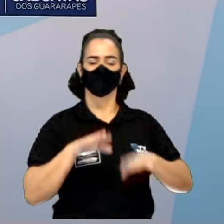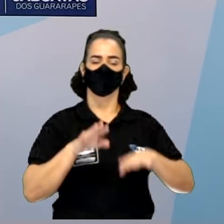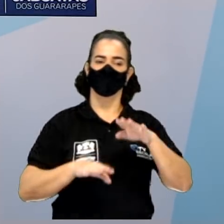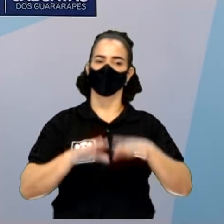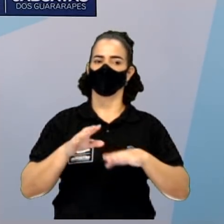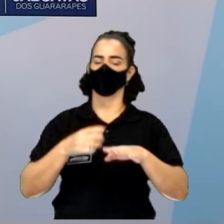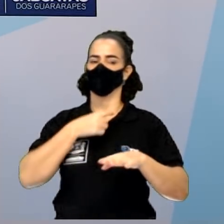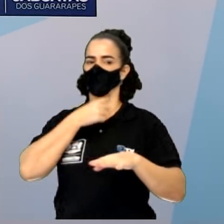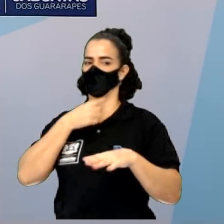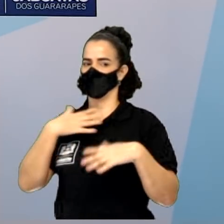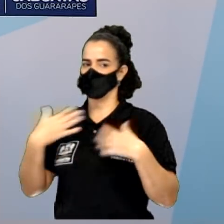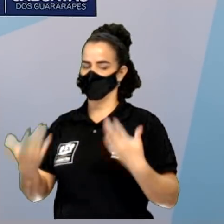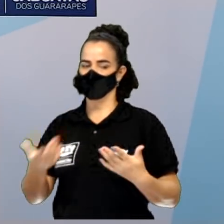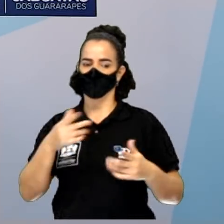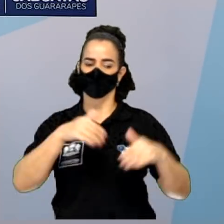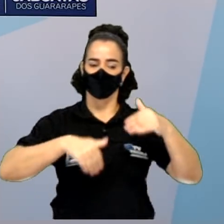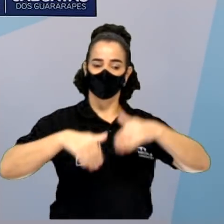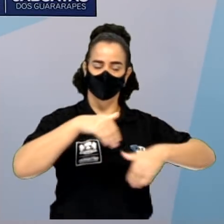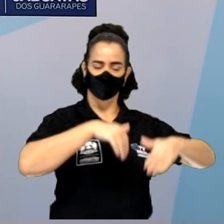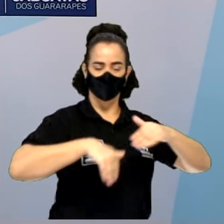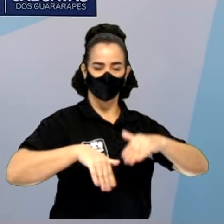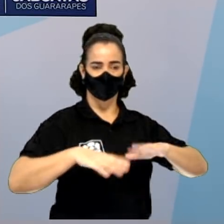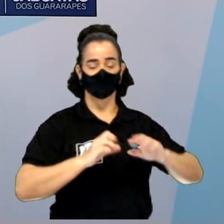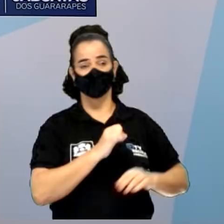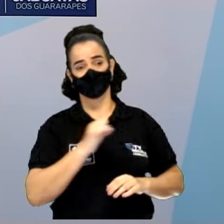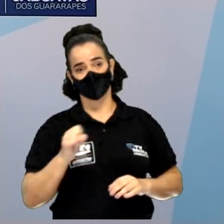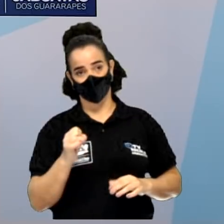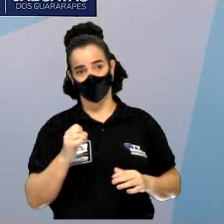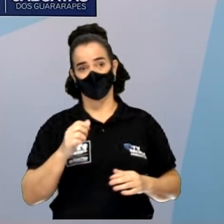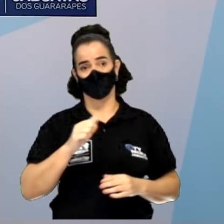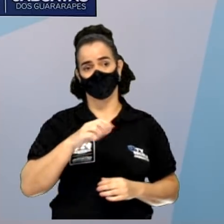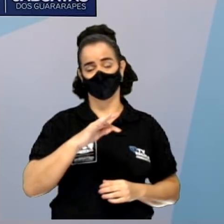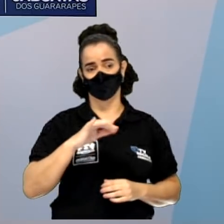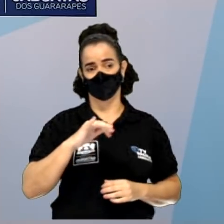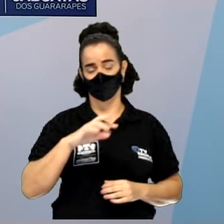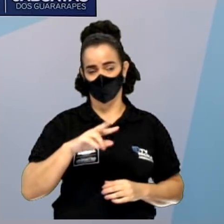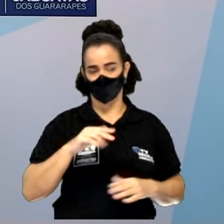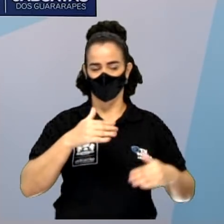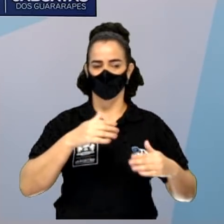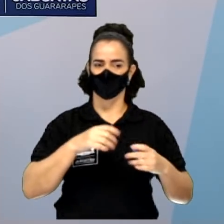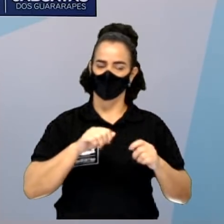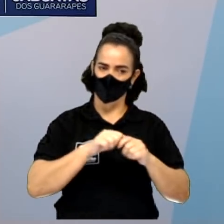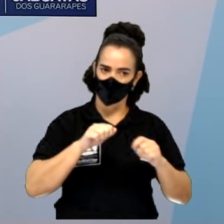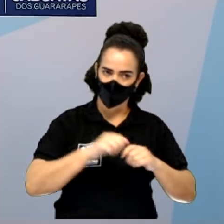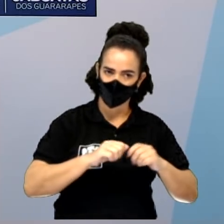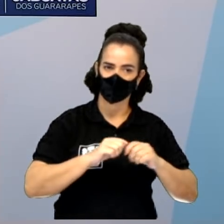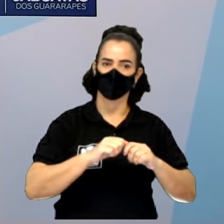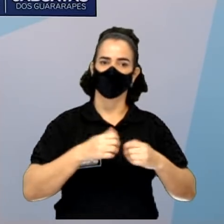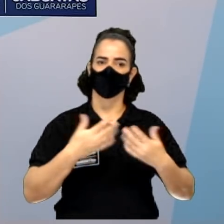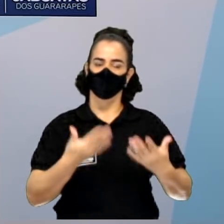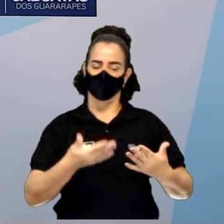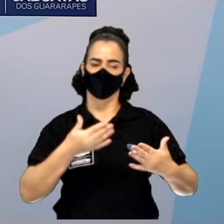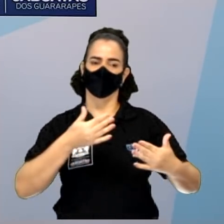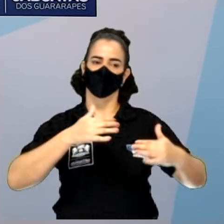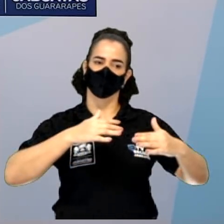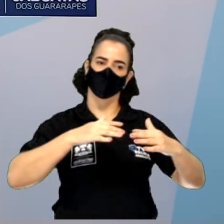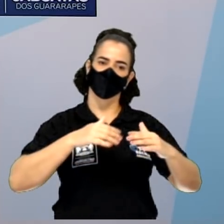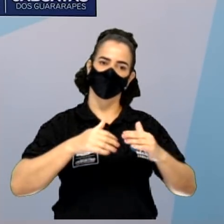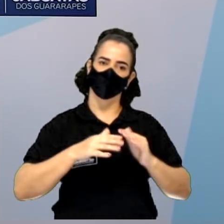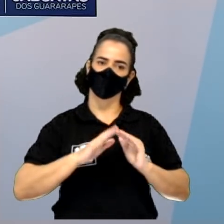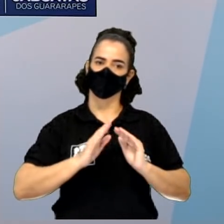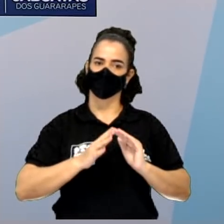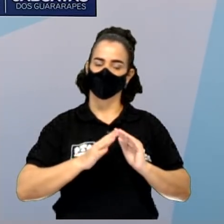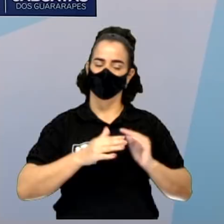voz passiva que está na oração. Se a voz é ativa, o sujeito está praticando, né, a ação verbal. Se a voz é passiva,